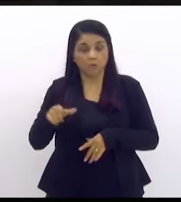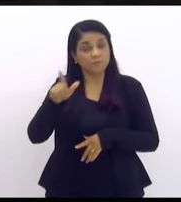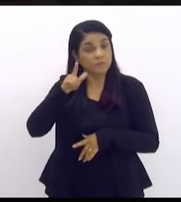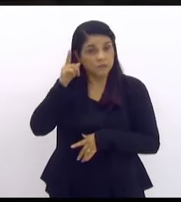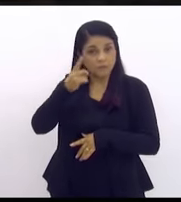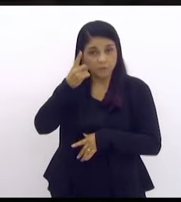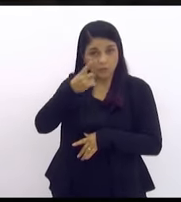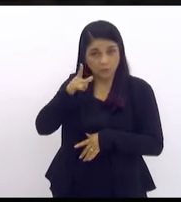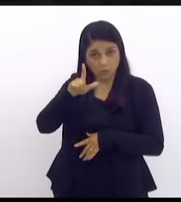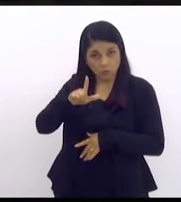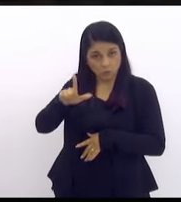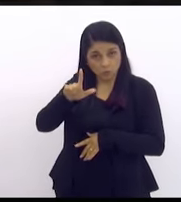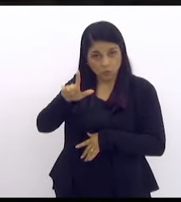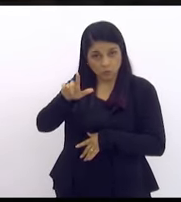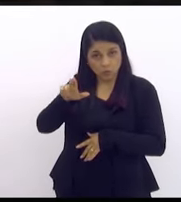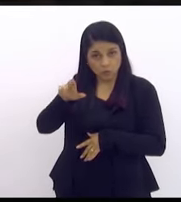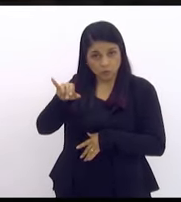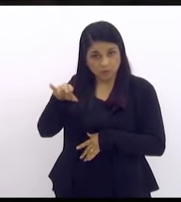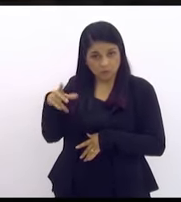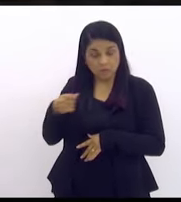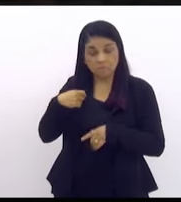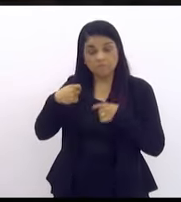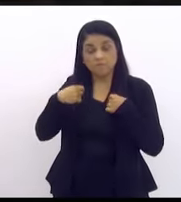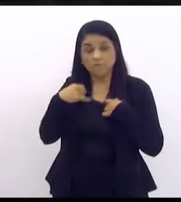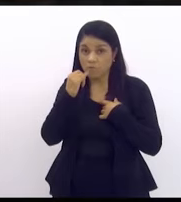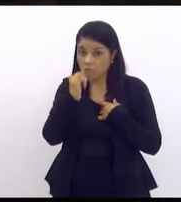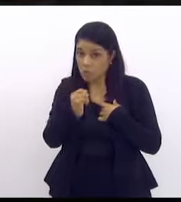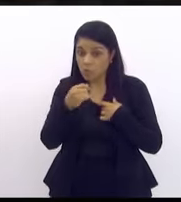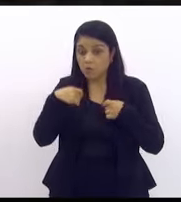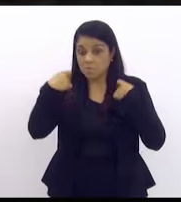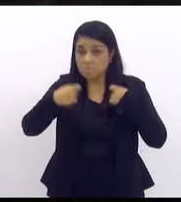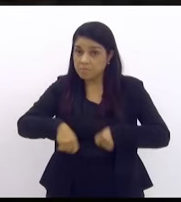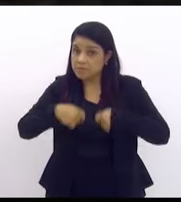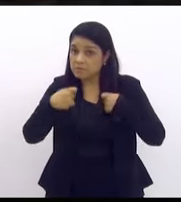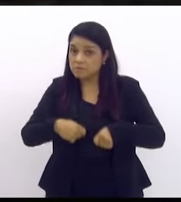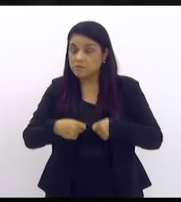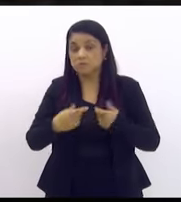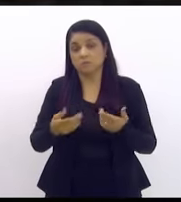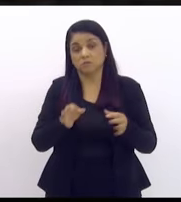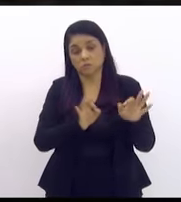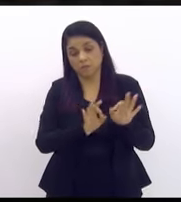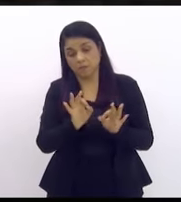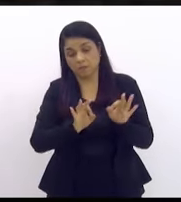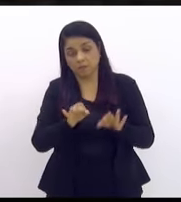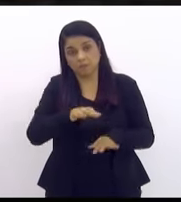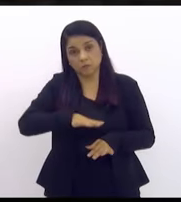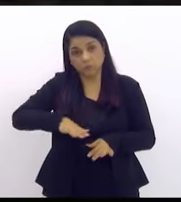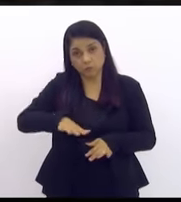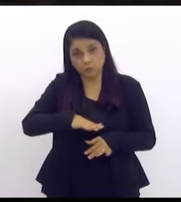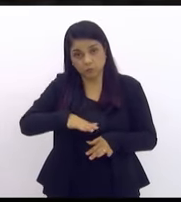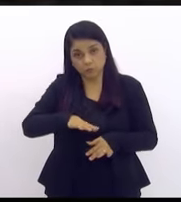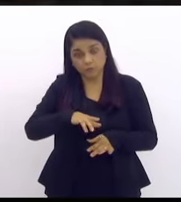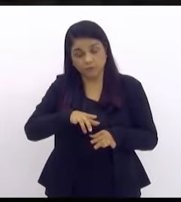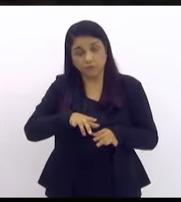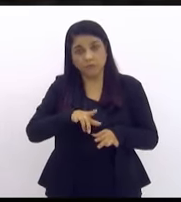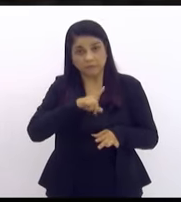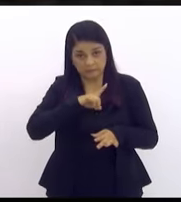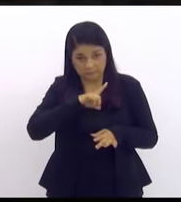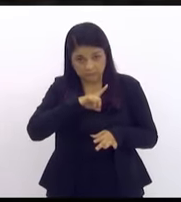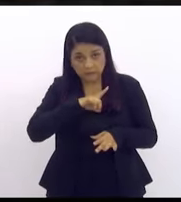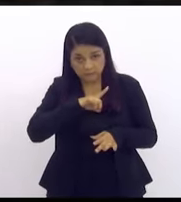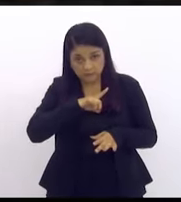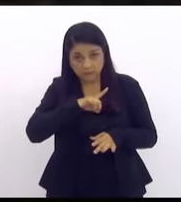da necessidade do planejamento territorial, porque quando há o planejamento